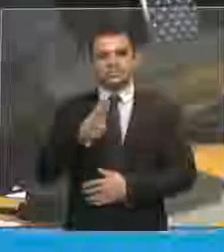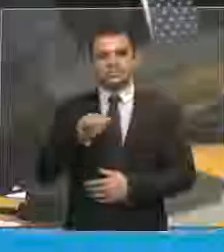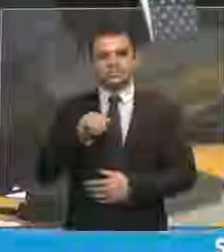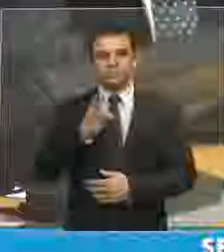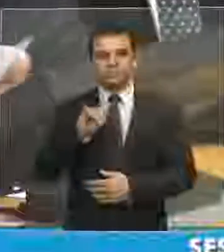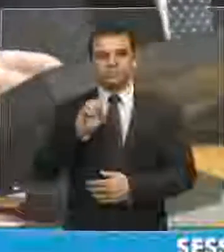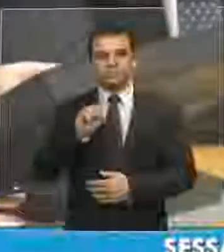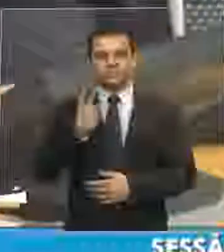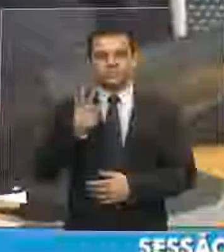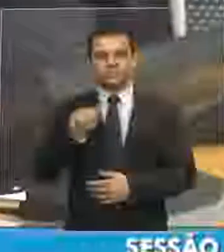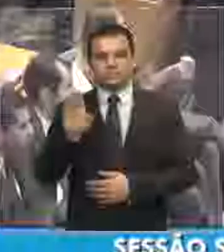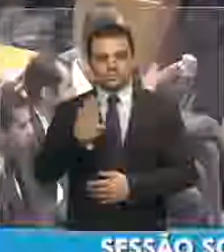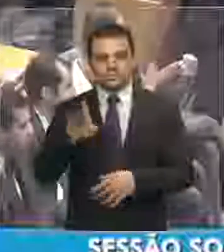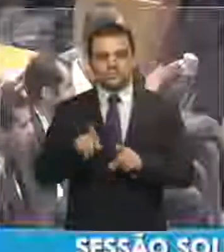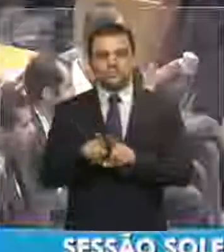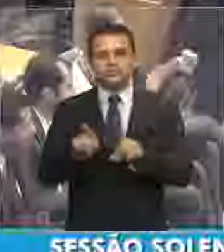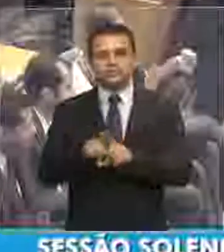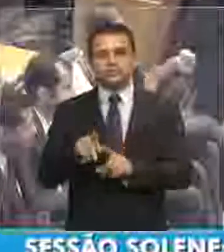do Olho d'Água.